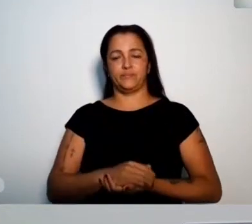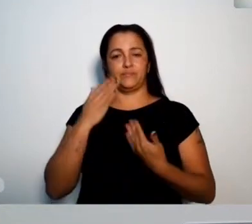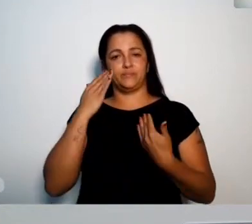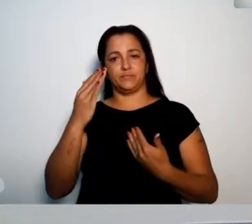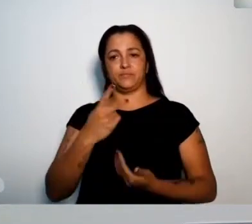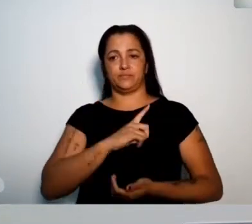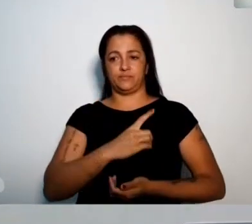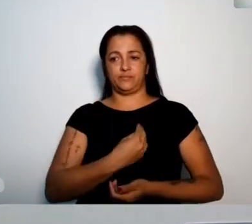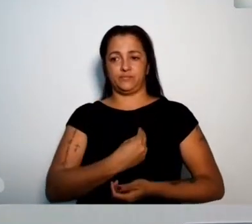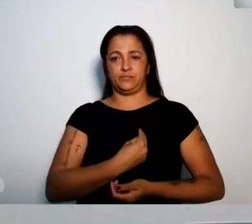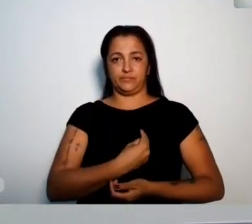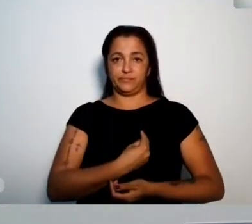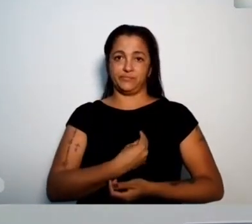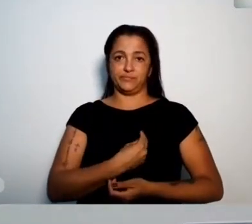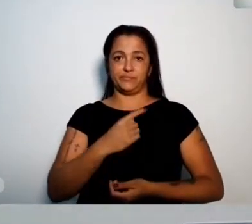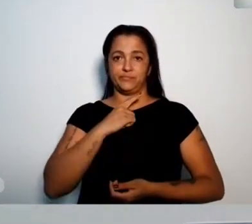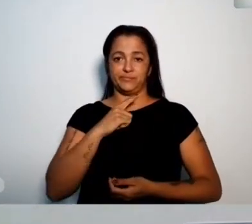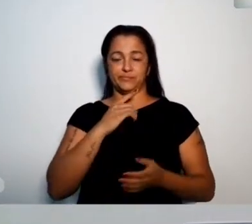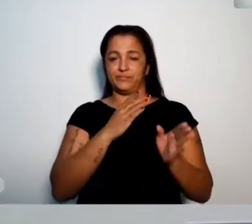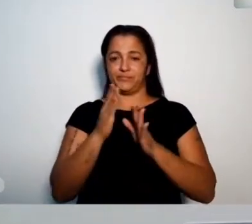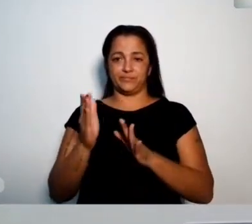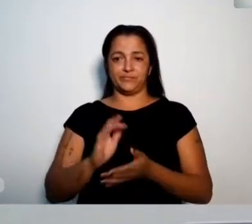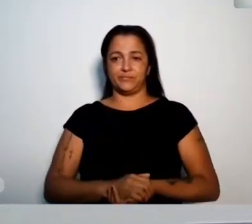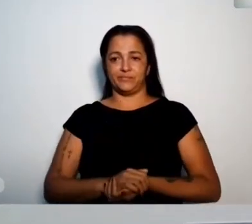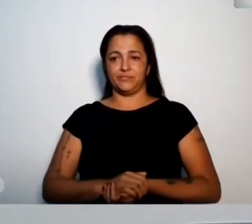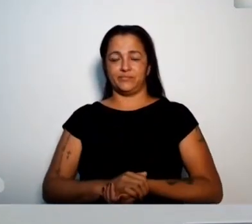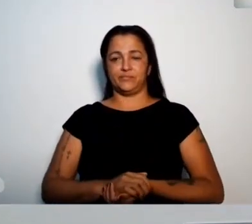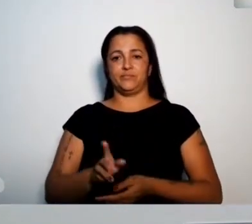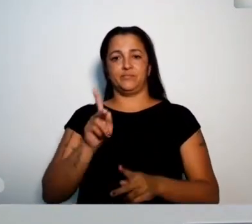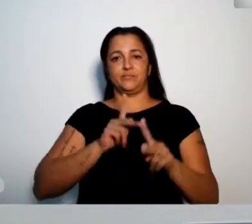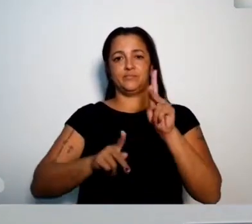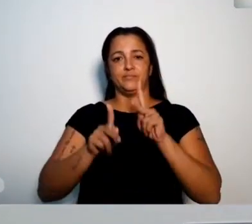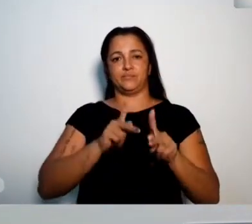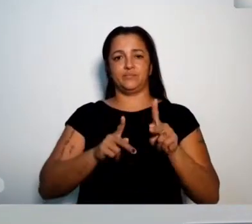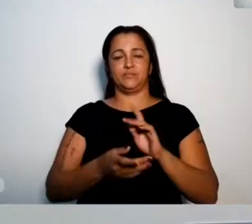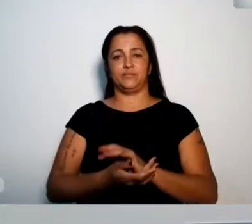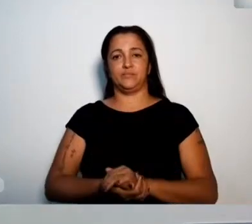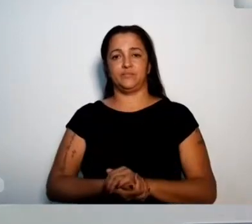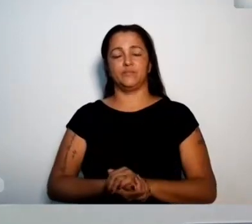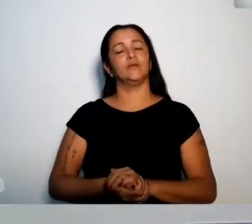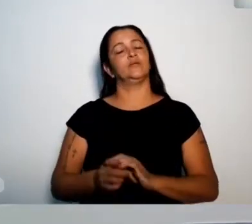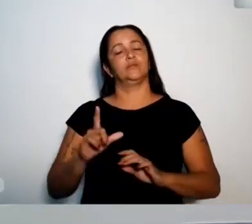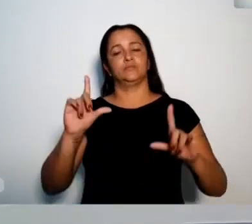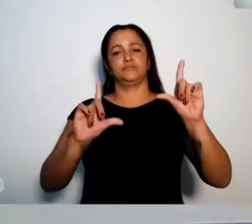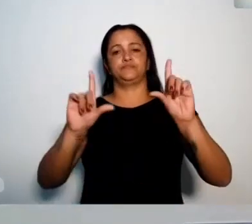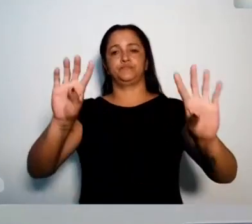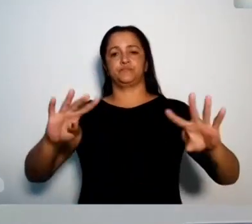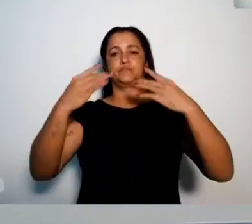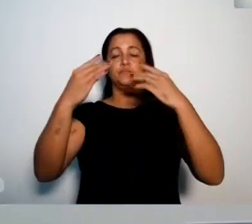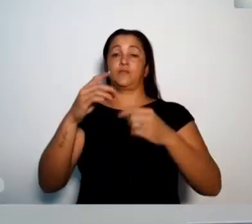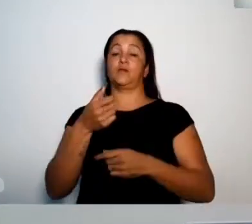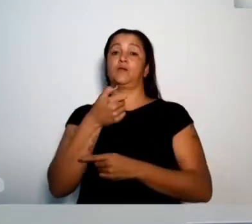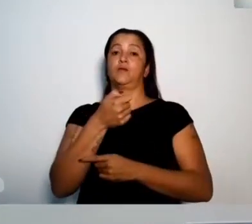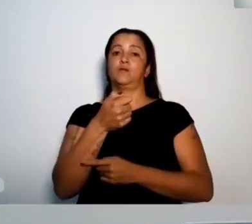doutor Leandro, Raquel. E a população que nos acompanha pela TV Câmara, canal 61.3.